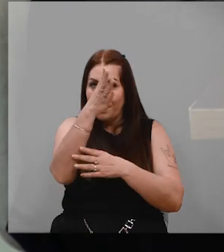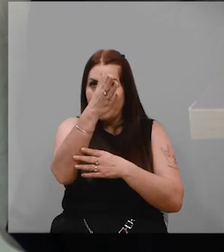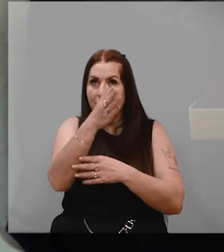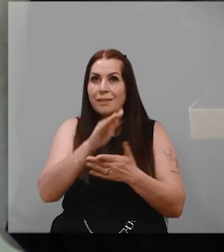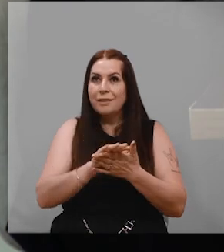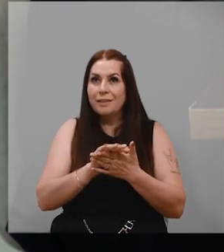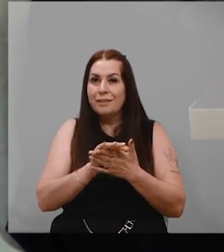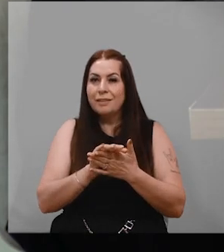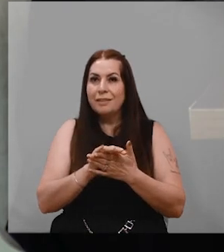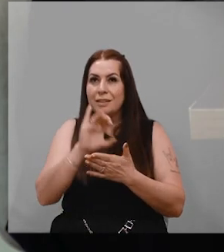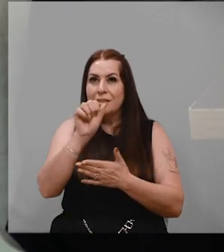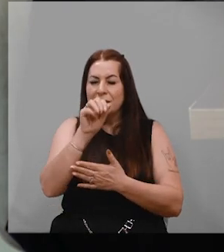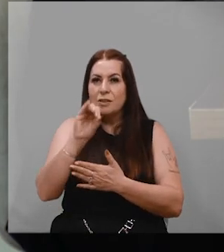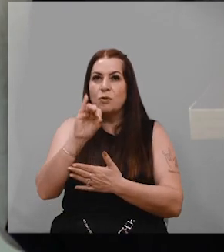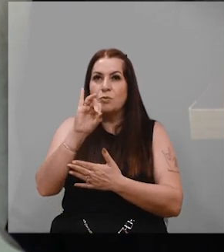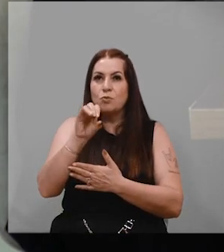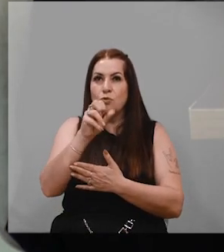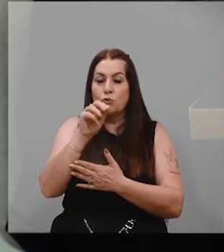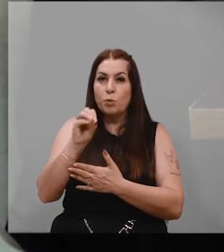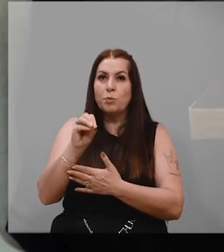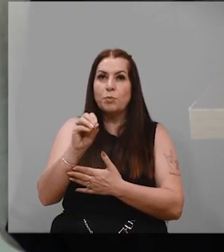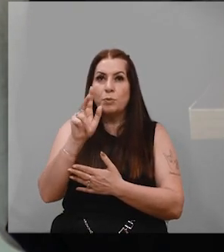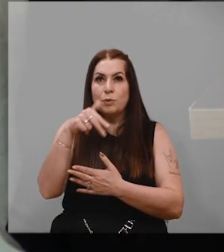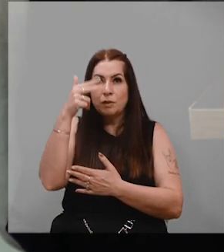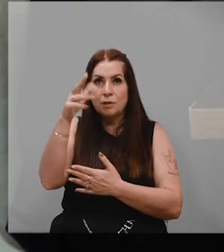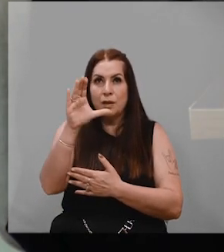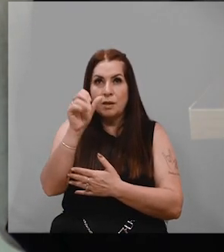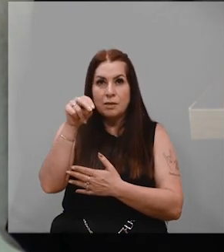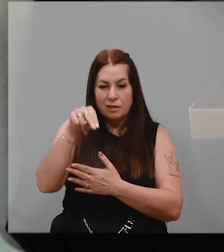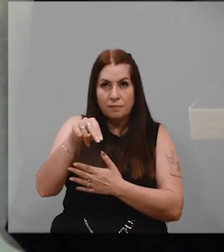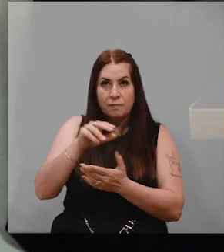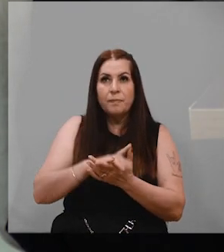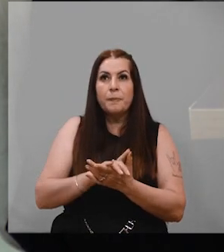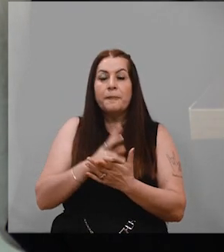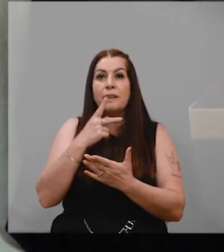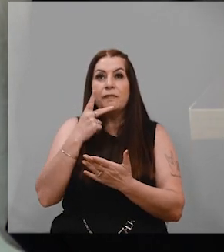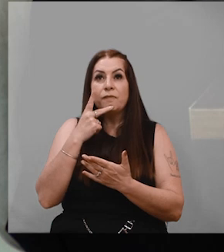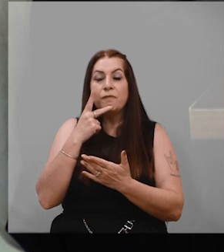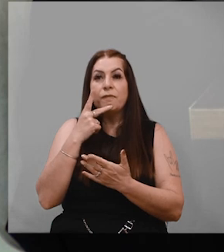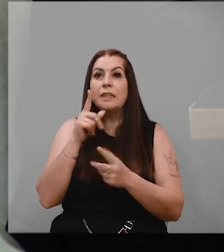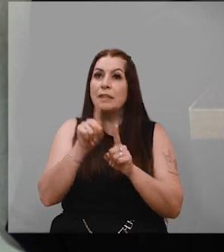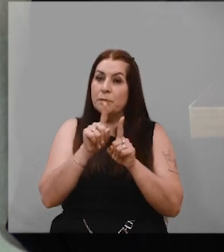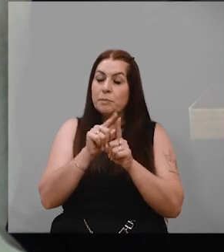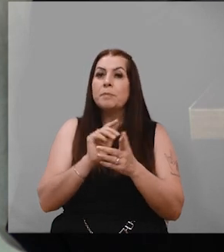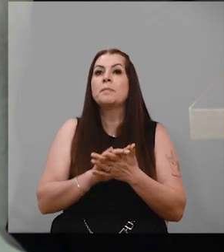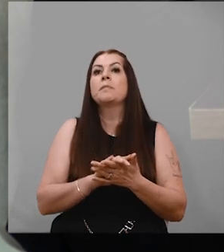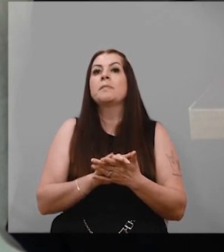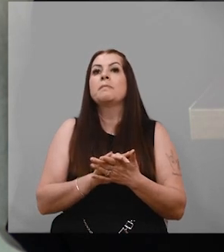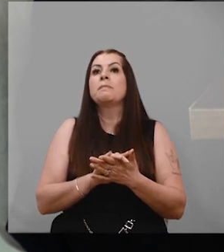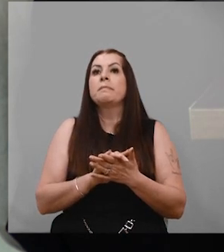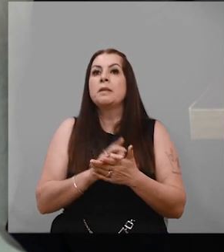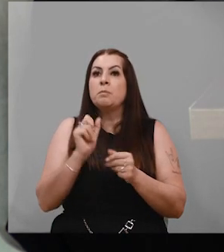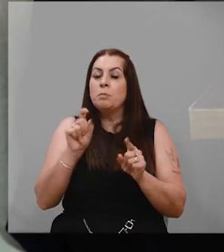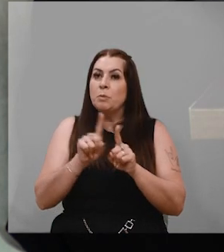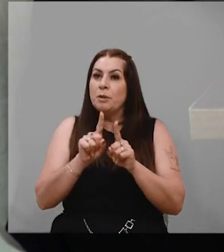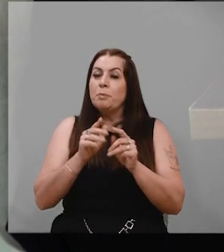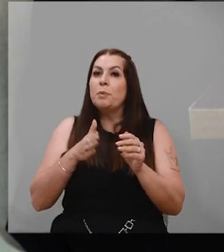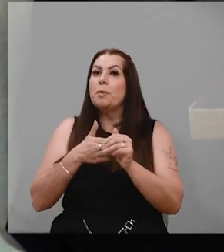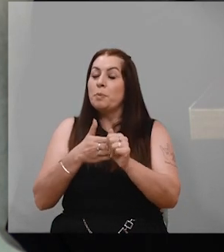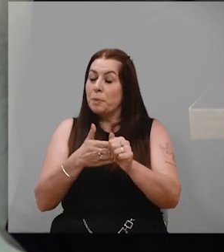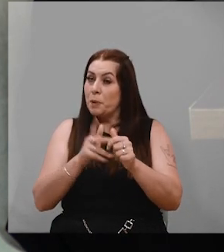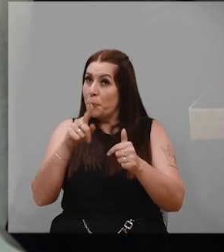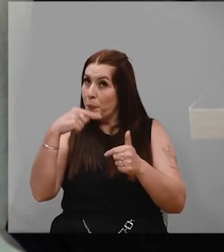João Batista. Mas se pular, o próximo vídeo é o do CAN. Que eu falei do CAN. Mas também a gente pôde